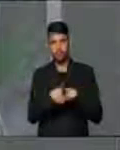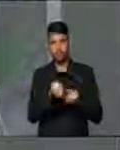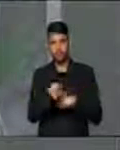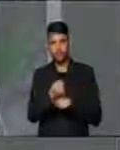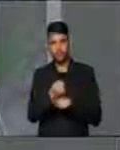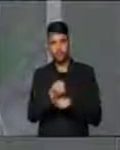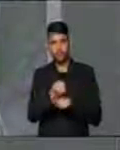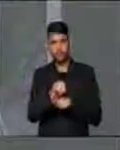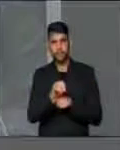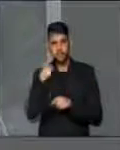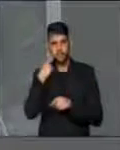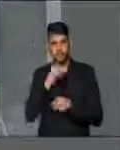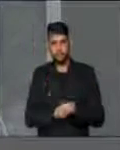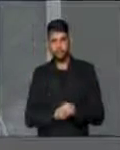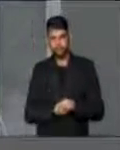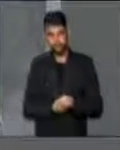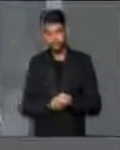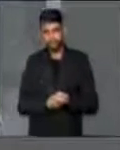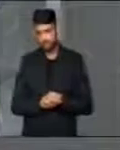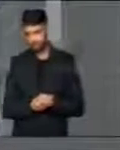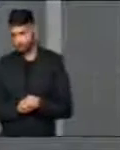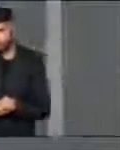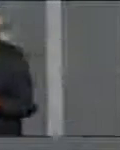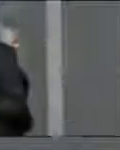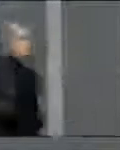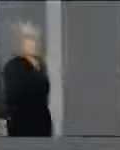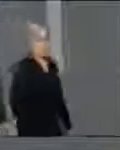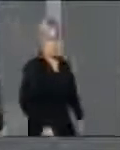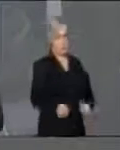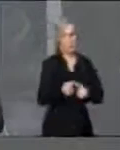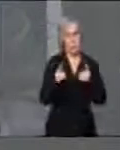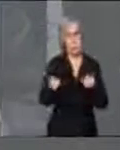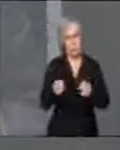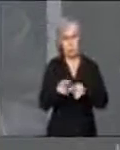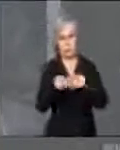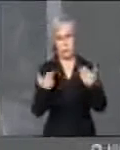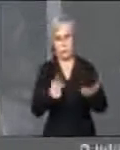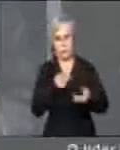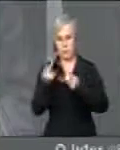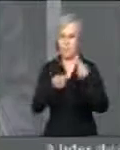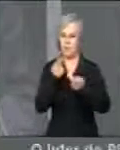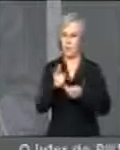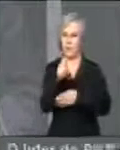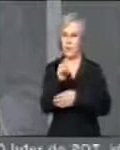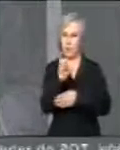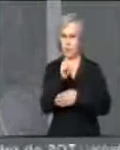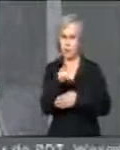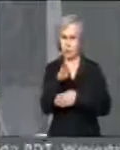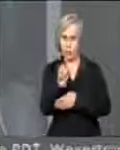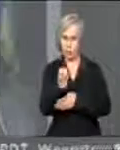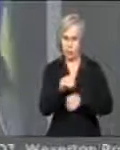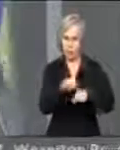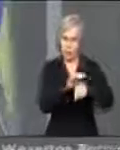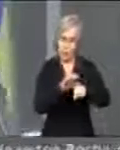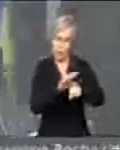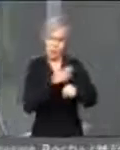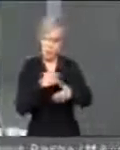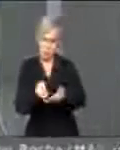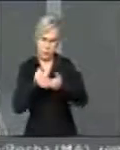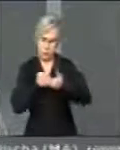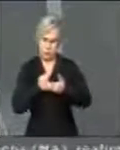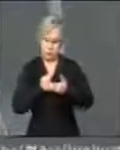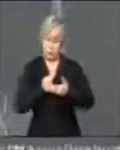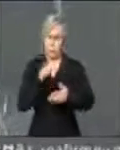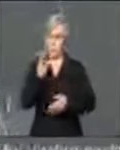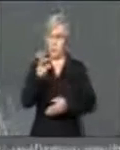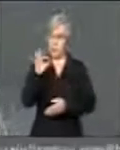porque é um grande advogado, jurista, mas diante disso que tem sido dito que é um golpe, a Constituição nos respalda, o